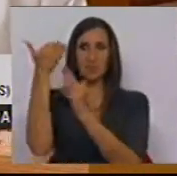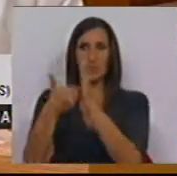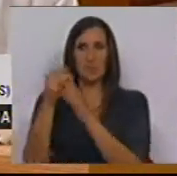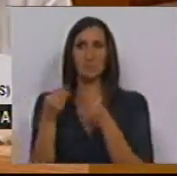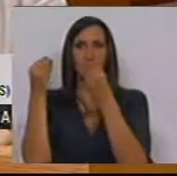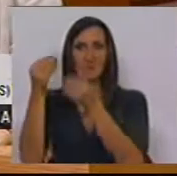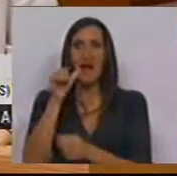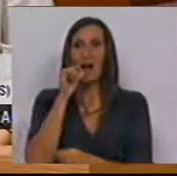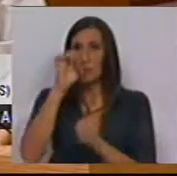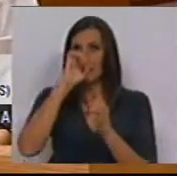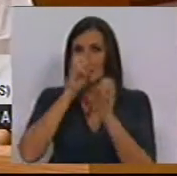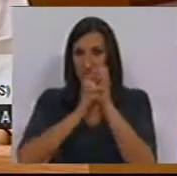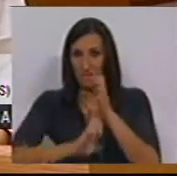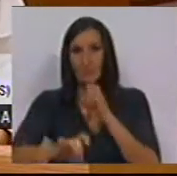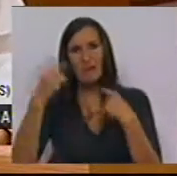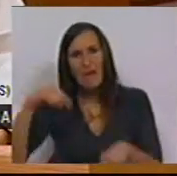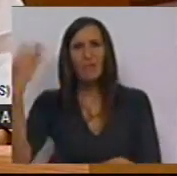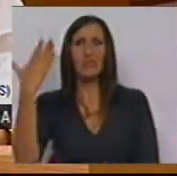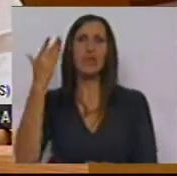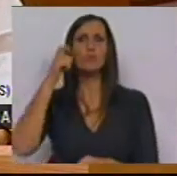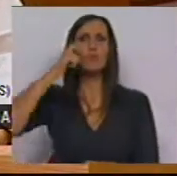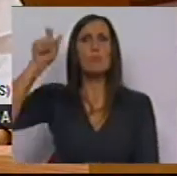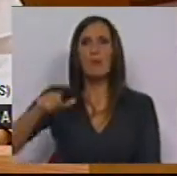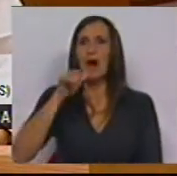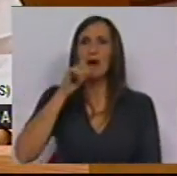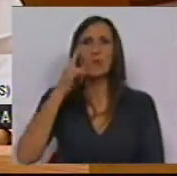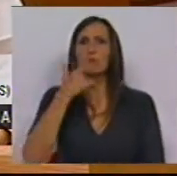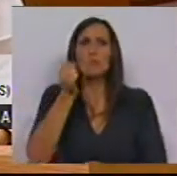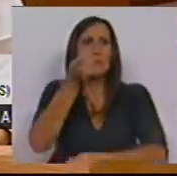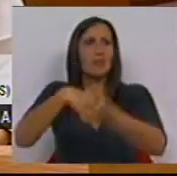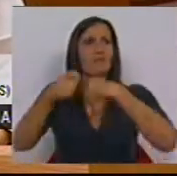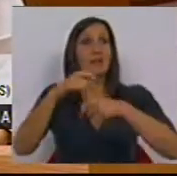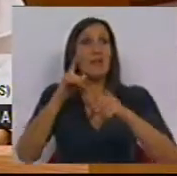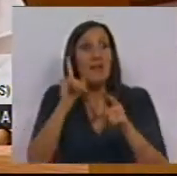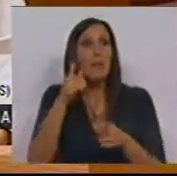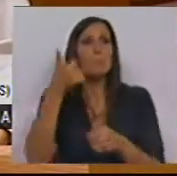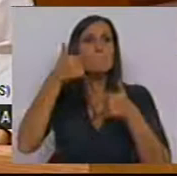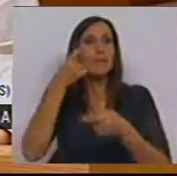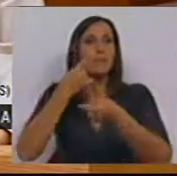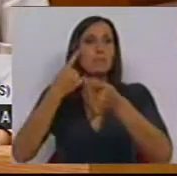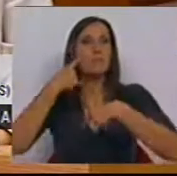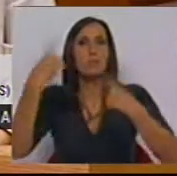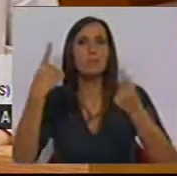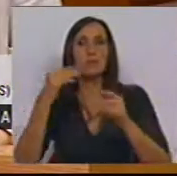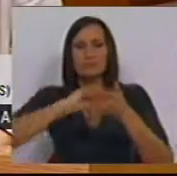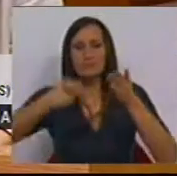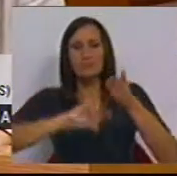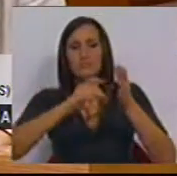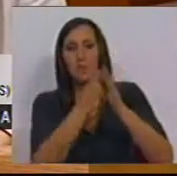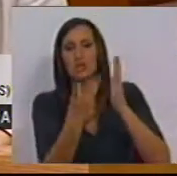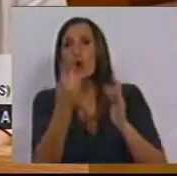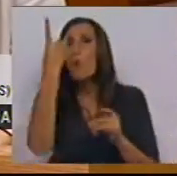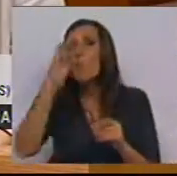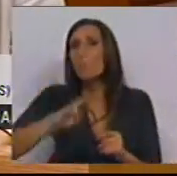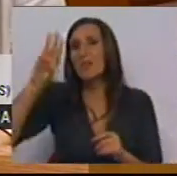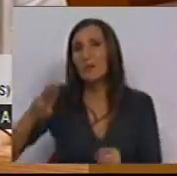o saneamento são um direito humano. A água não é um bem comercial, mas um bem público, subscrita por mais de 1